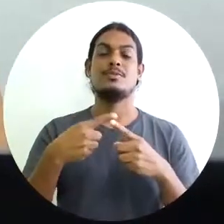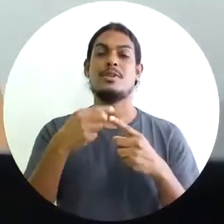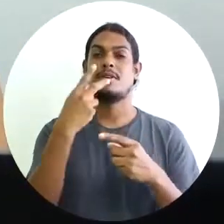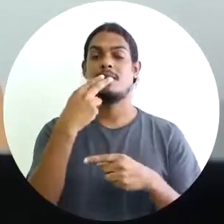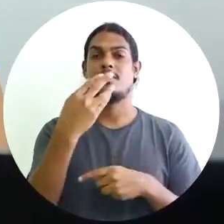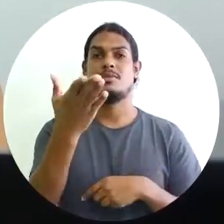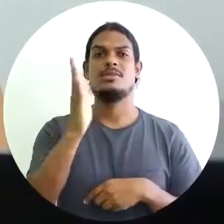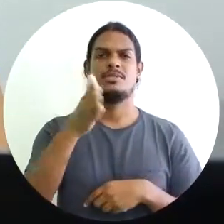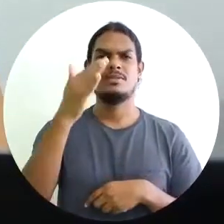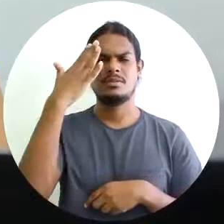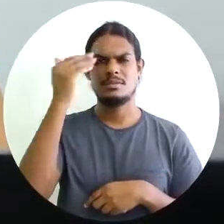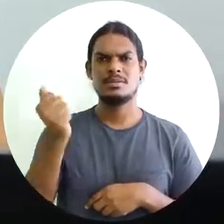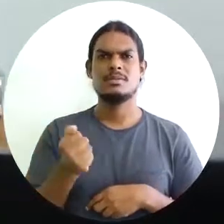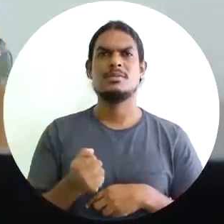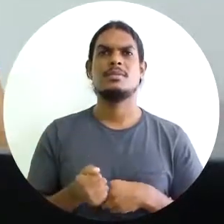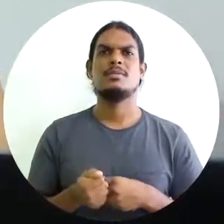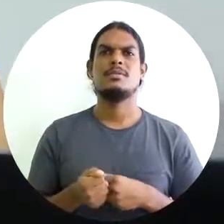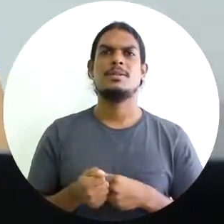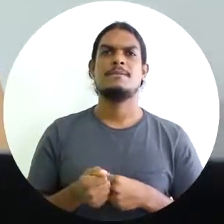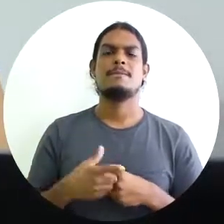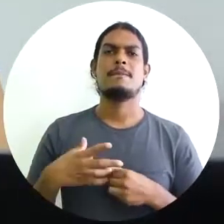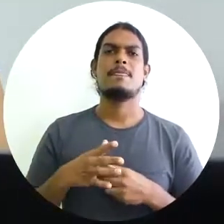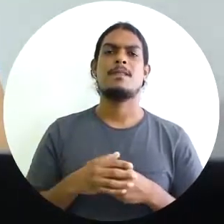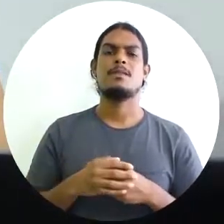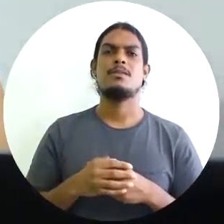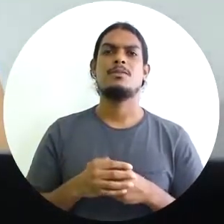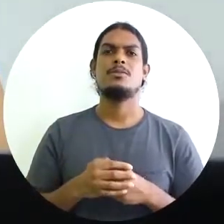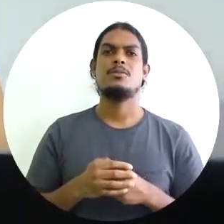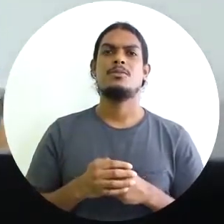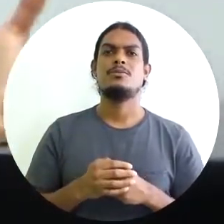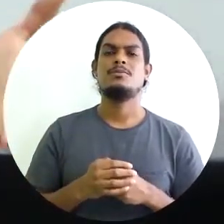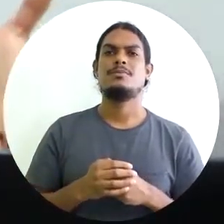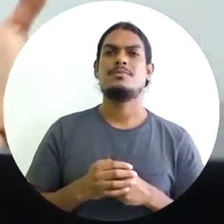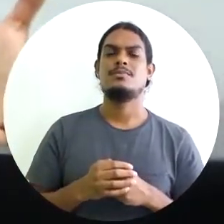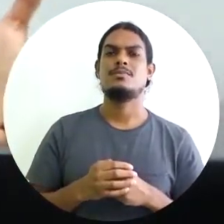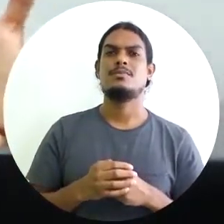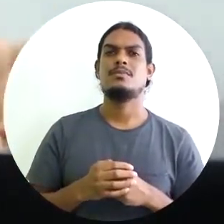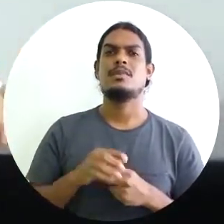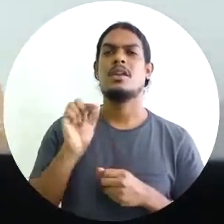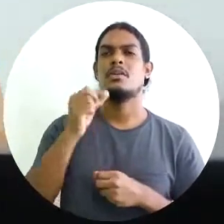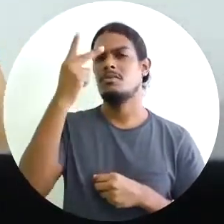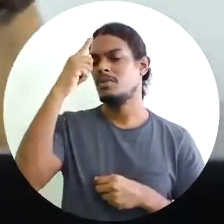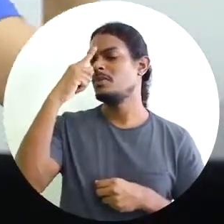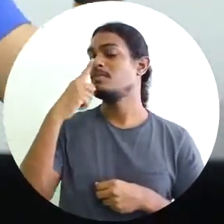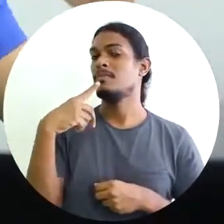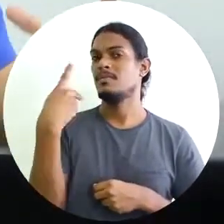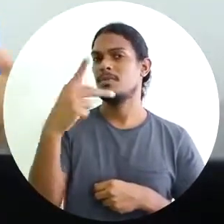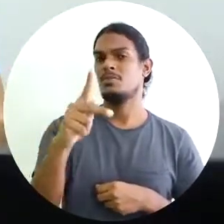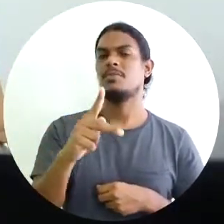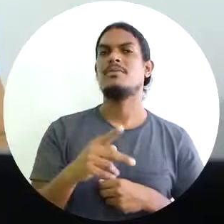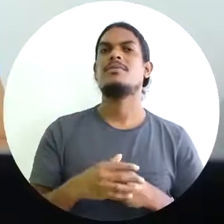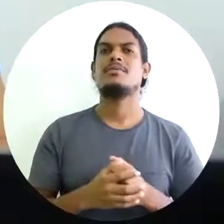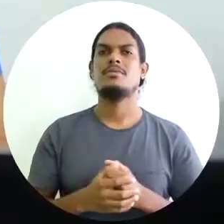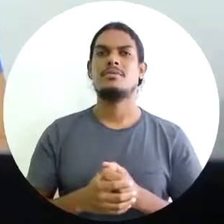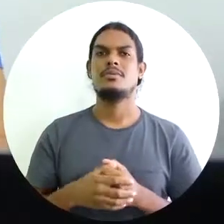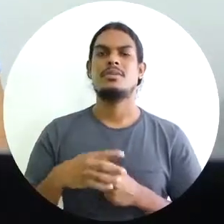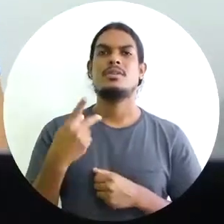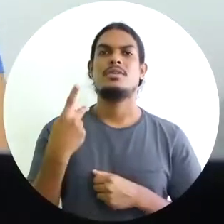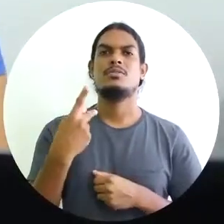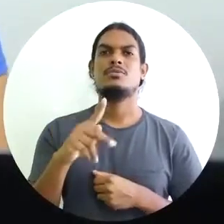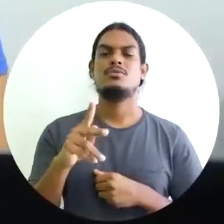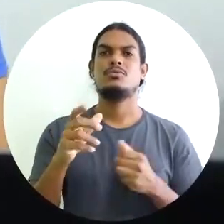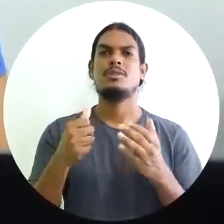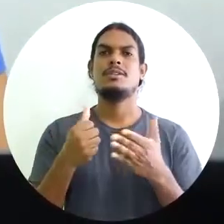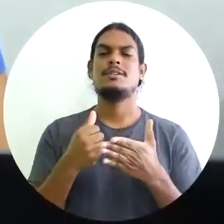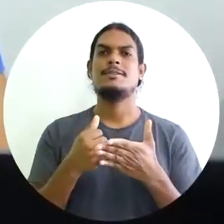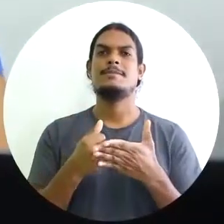como vocês bem sabem, remete à nossa identidade, né, e nossas relações que a gente tem com o mundo. Então, um texto, né, para ele se relacionar, para